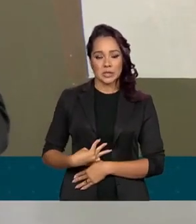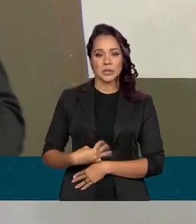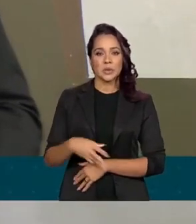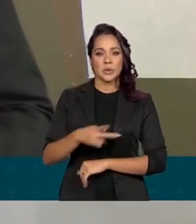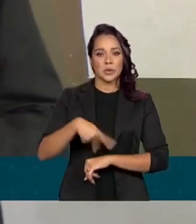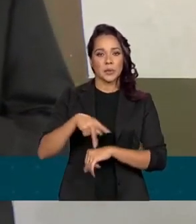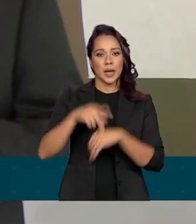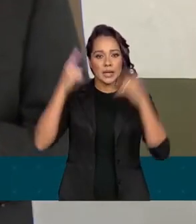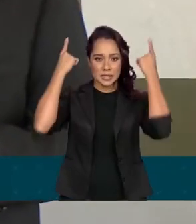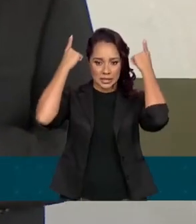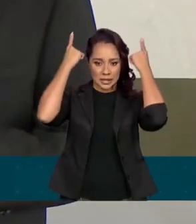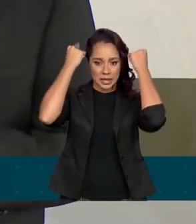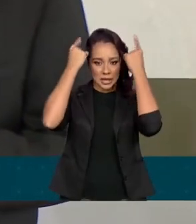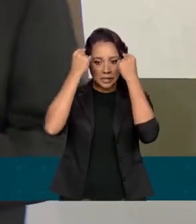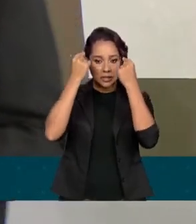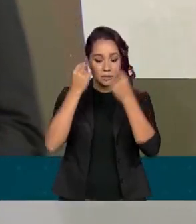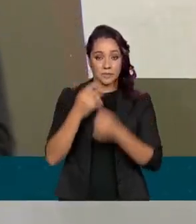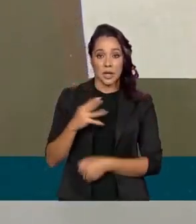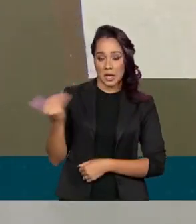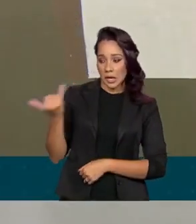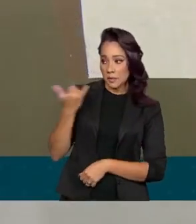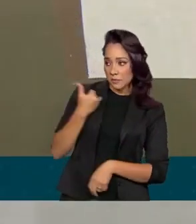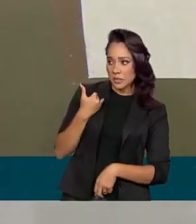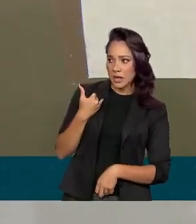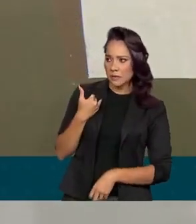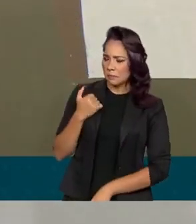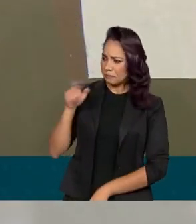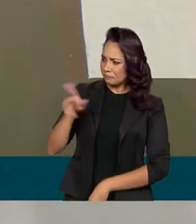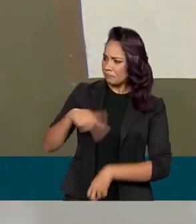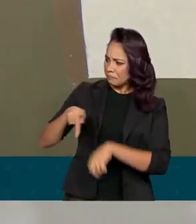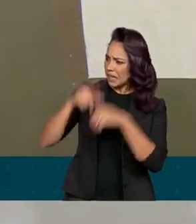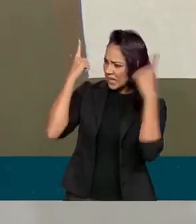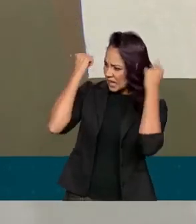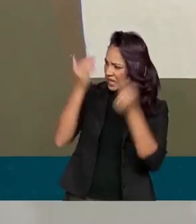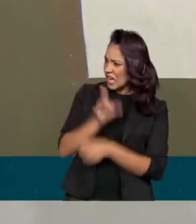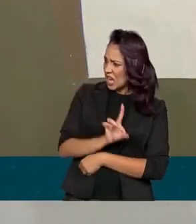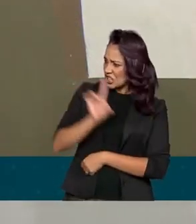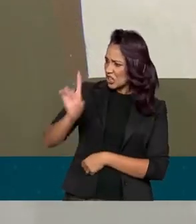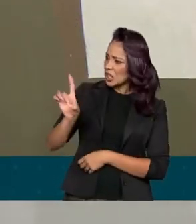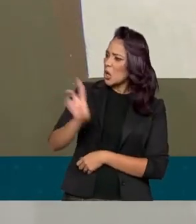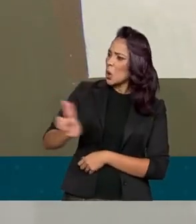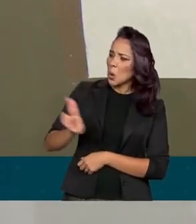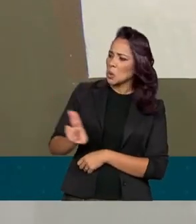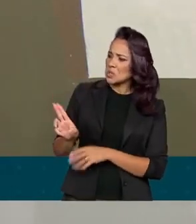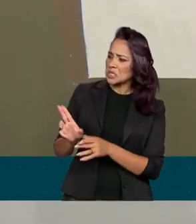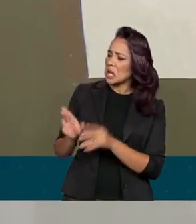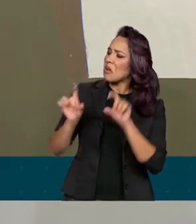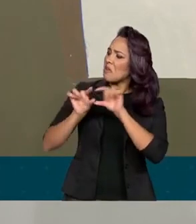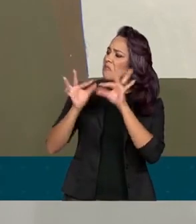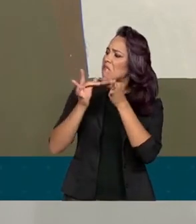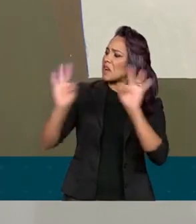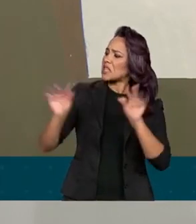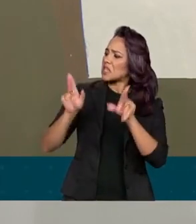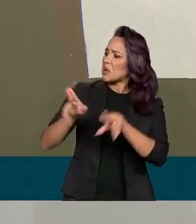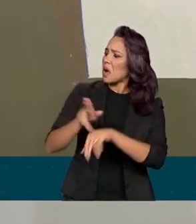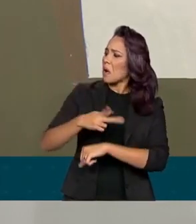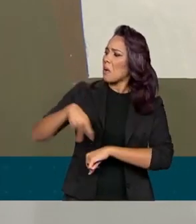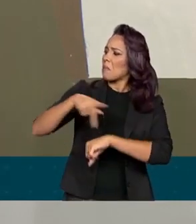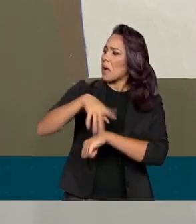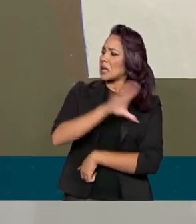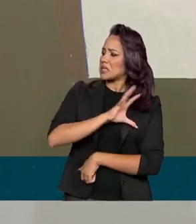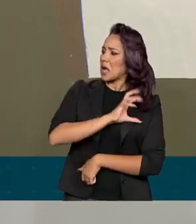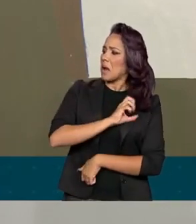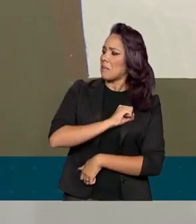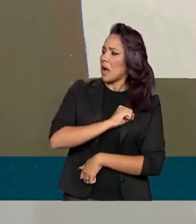Grécia, e ele me dizia que na Grécia a extrema-direita usa o mesmo jargão: pátria amada,